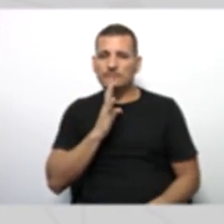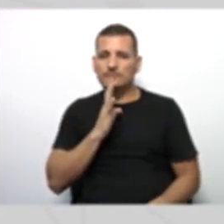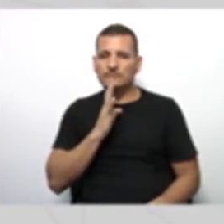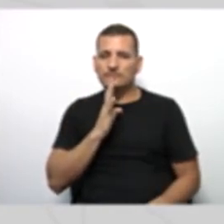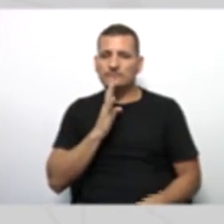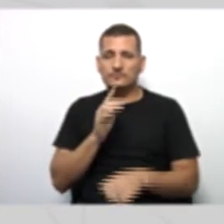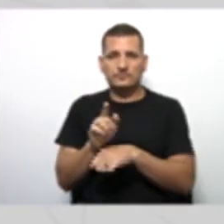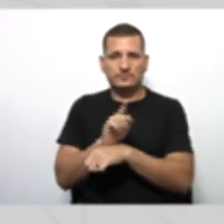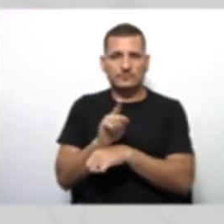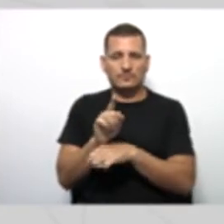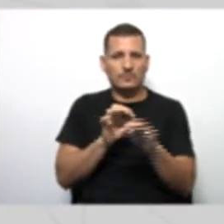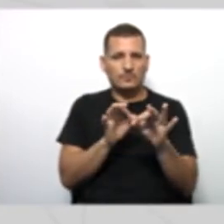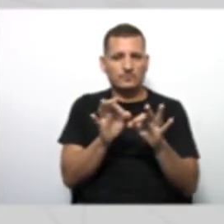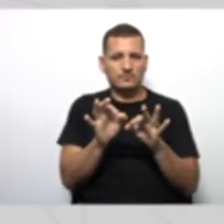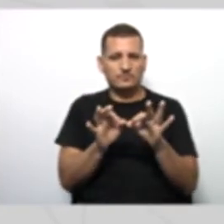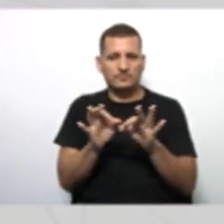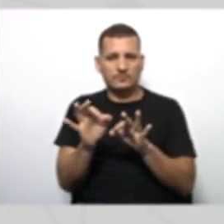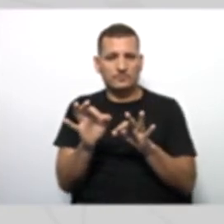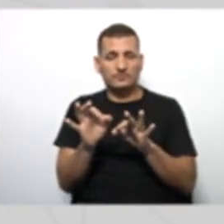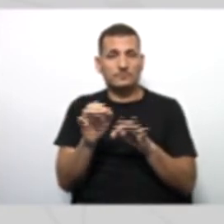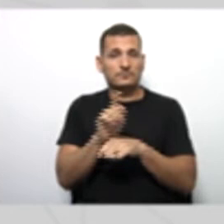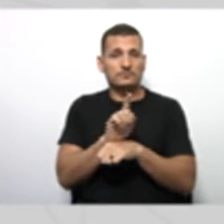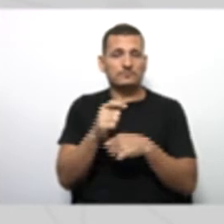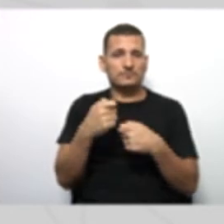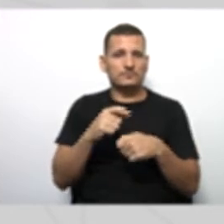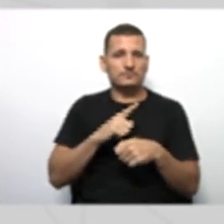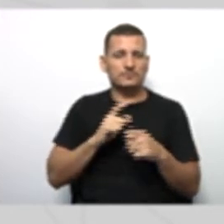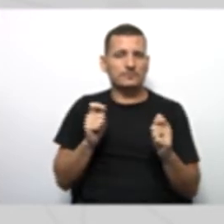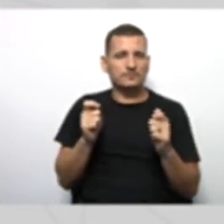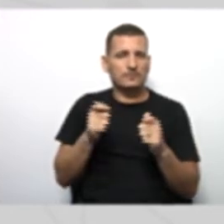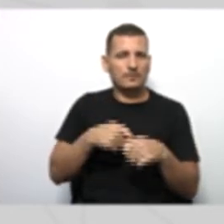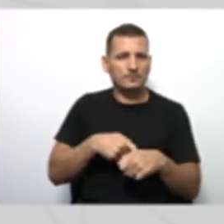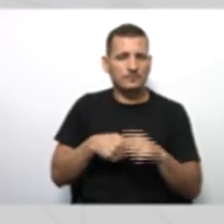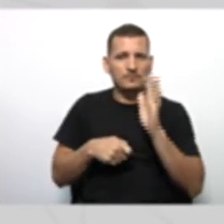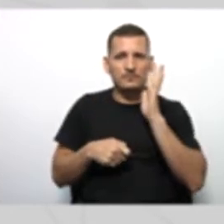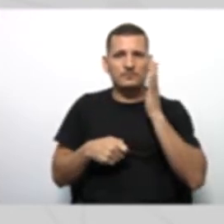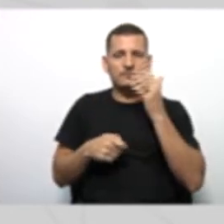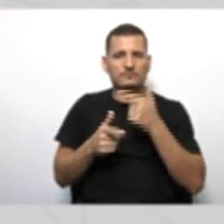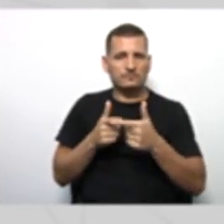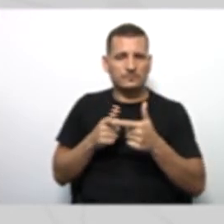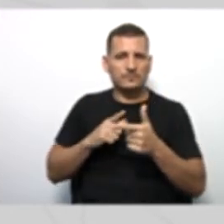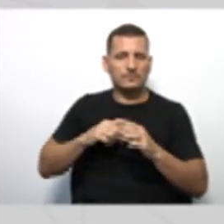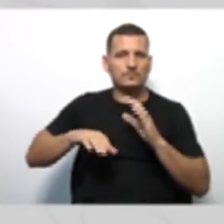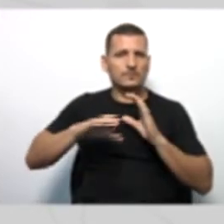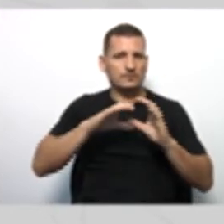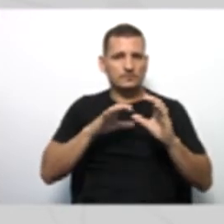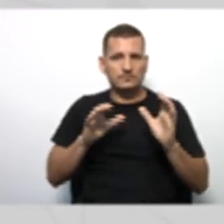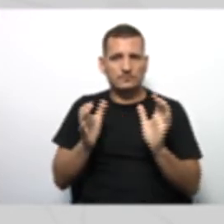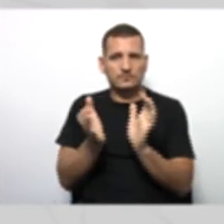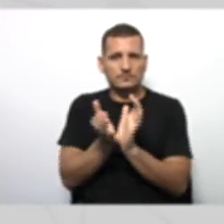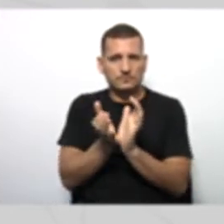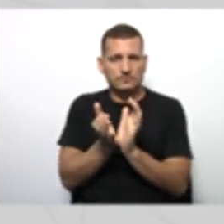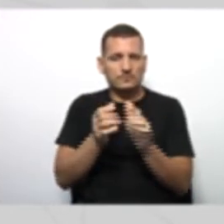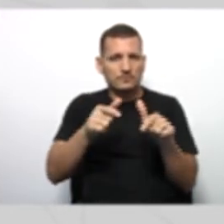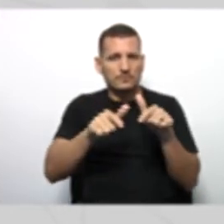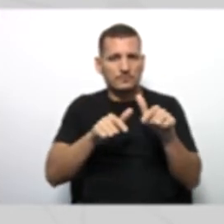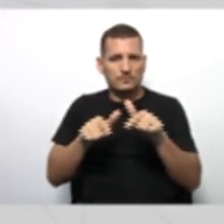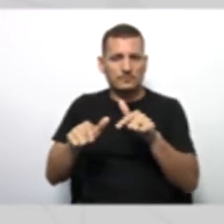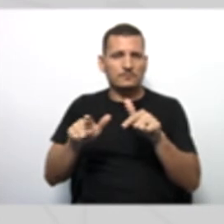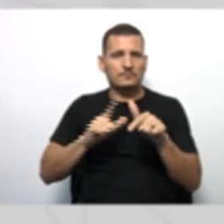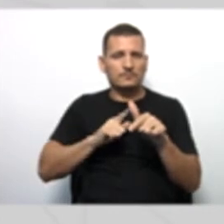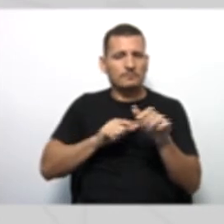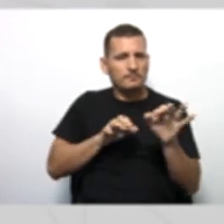nesse tempo que que vocês têm para realizar a atividade. E eu já vou começar aqui com a leitura da questão número 1,